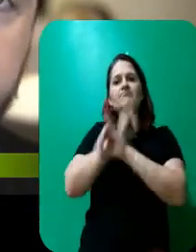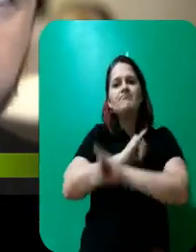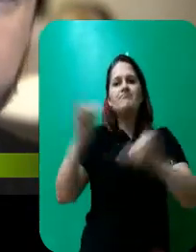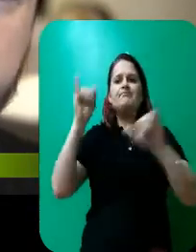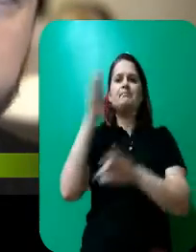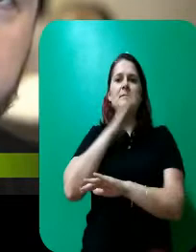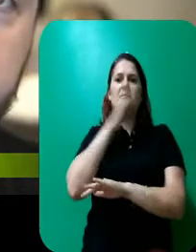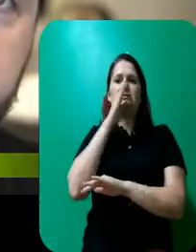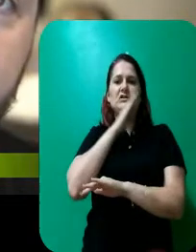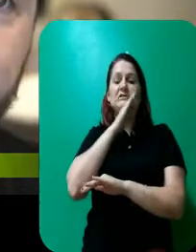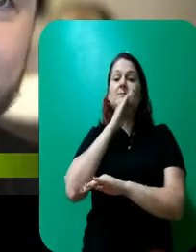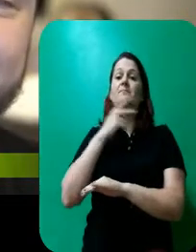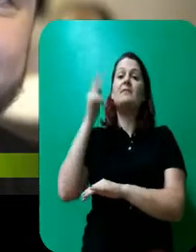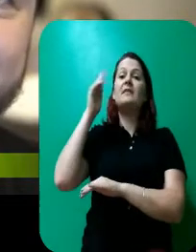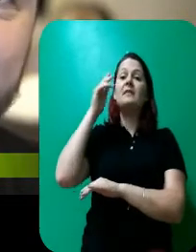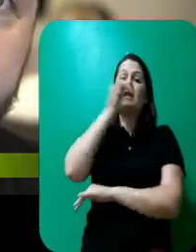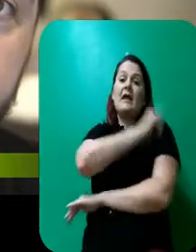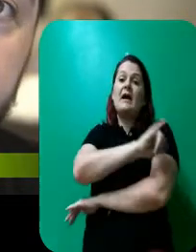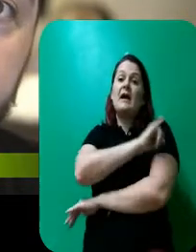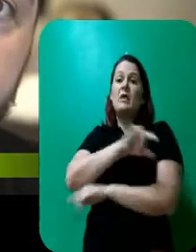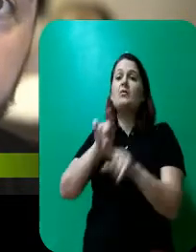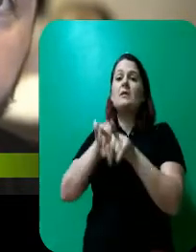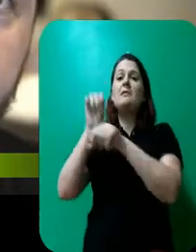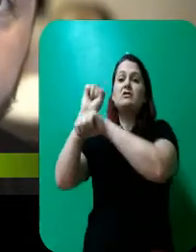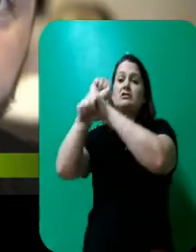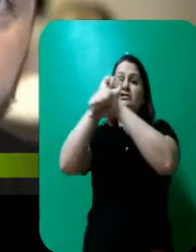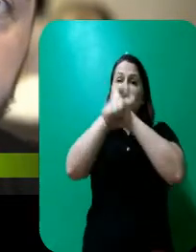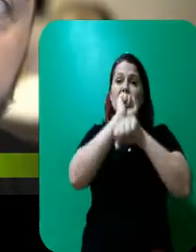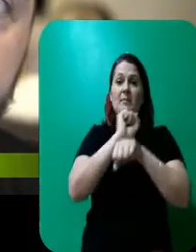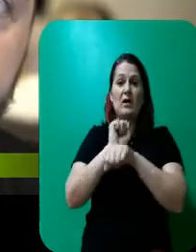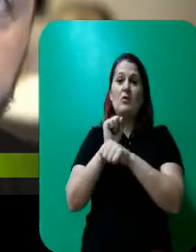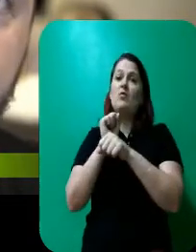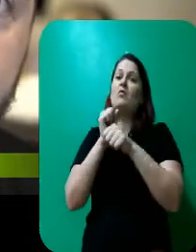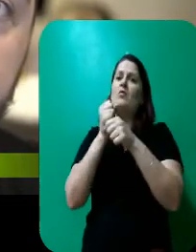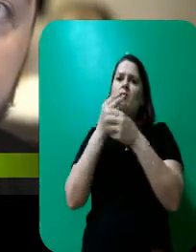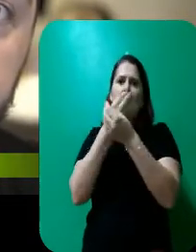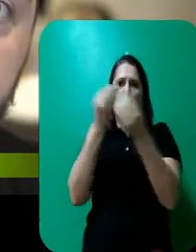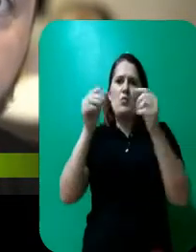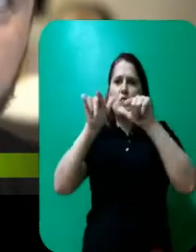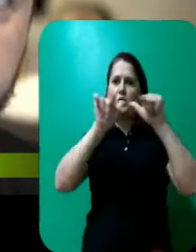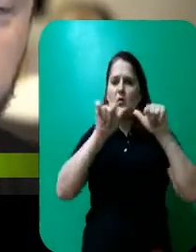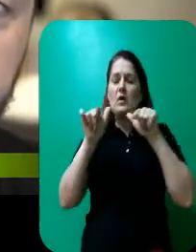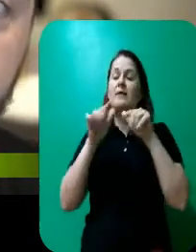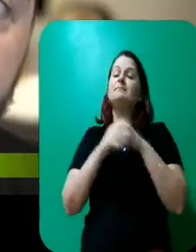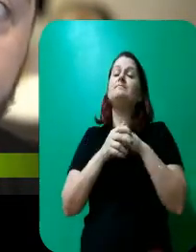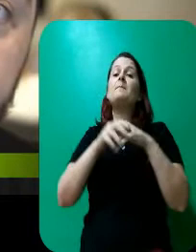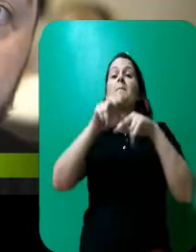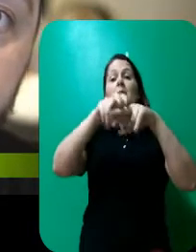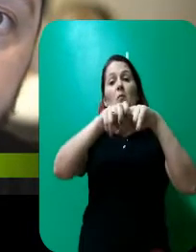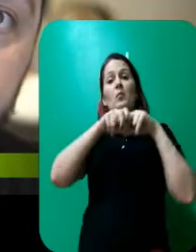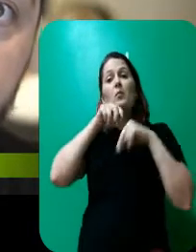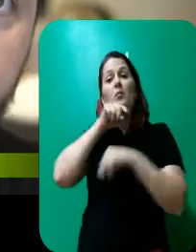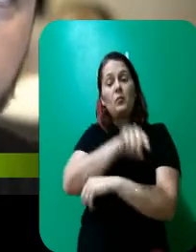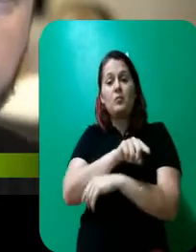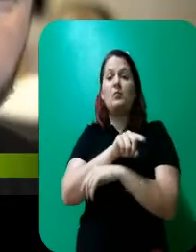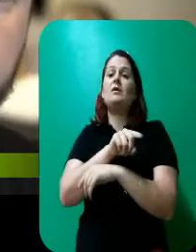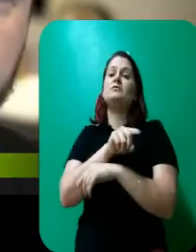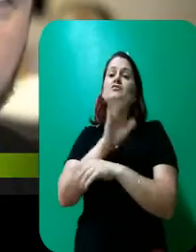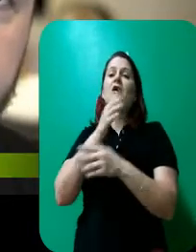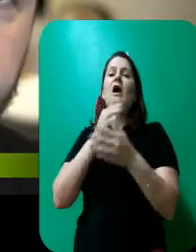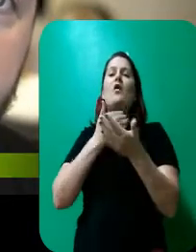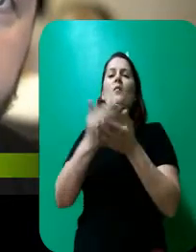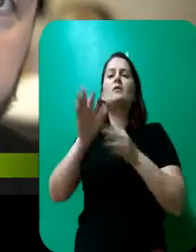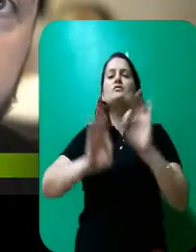regiões. A gente já está começando a preparar estádios para receber as pessoas hospitalizadas, porque o grande problema do coronavírus é esse.